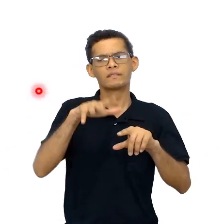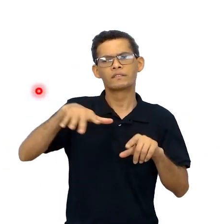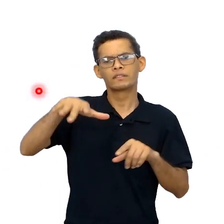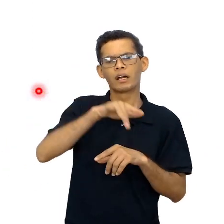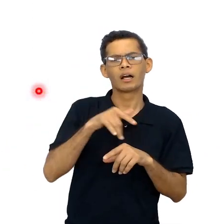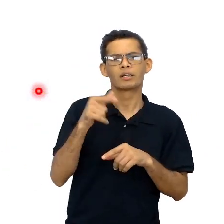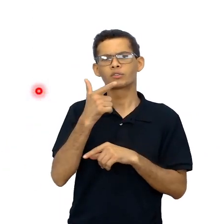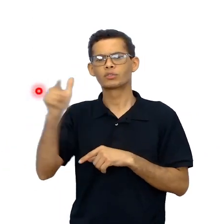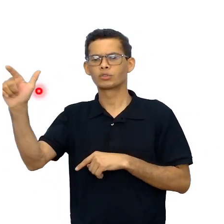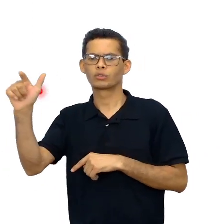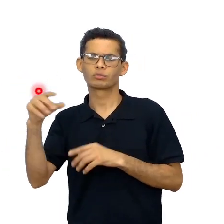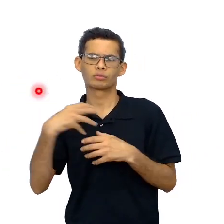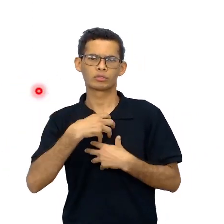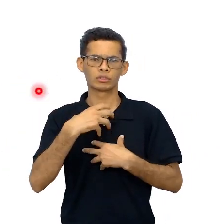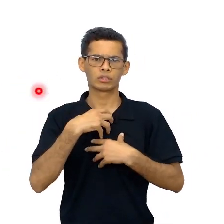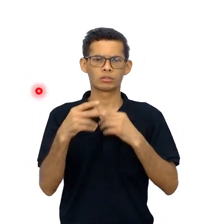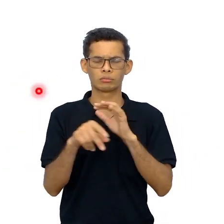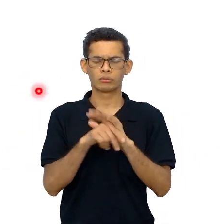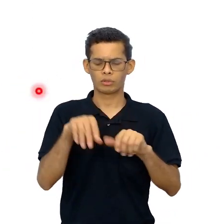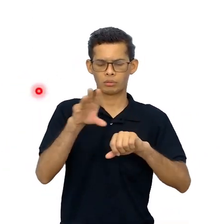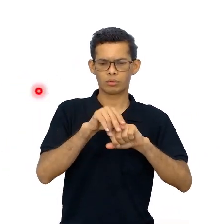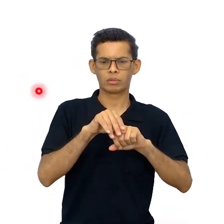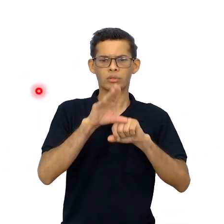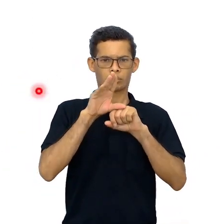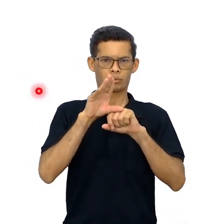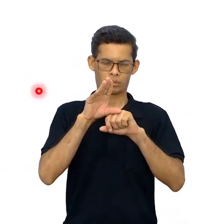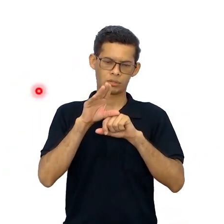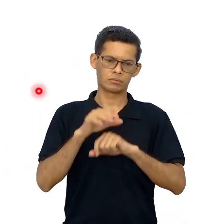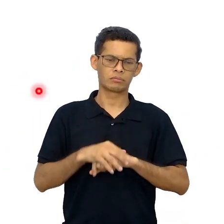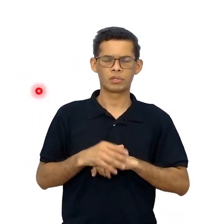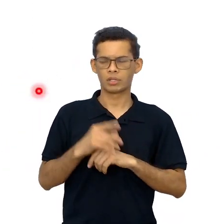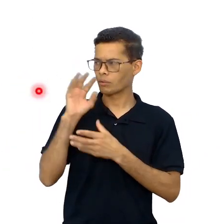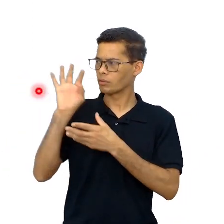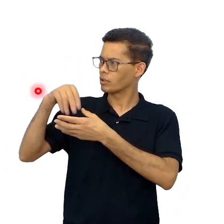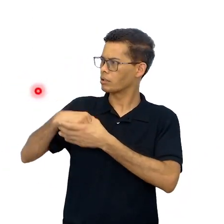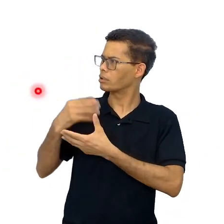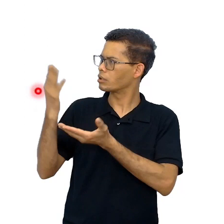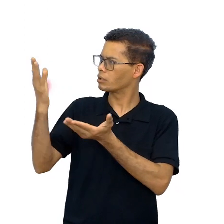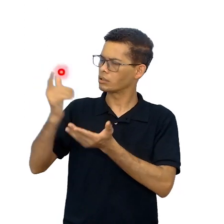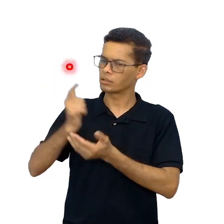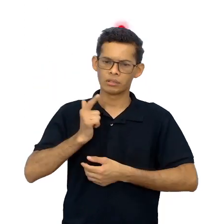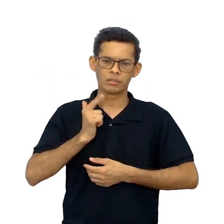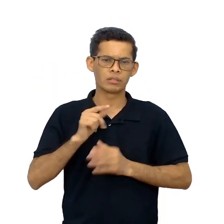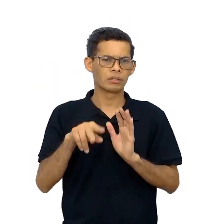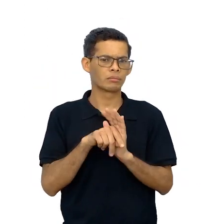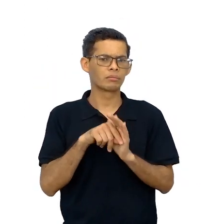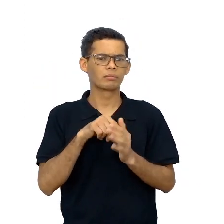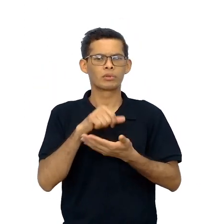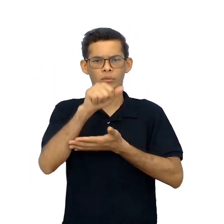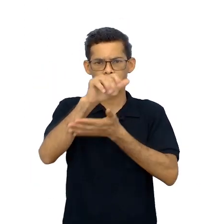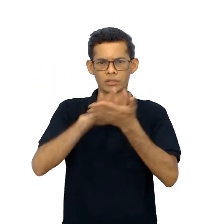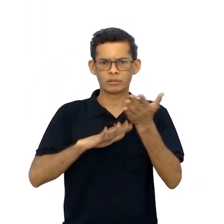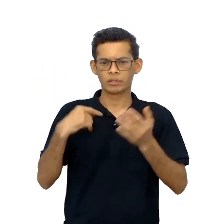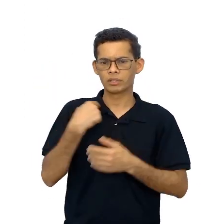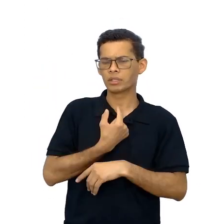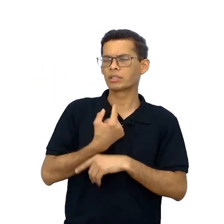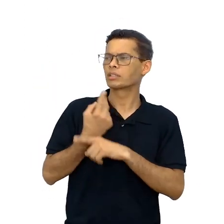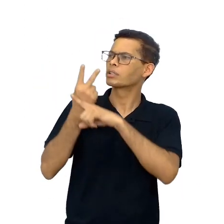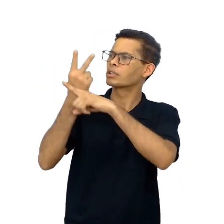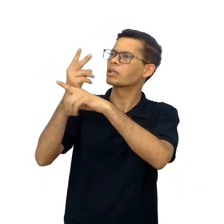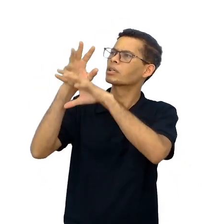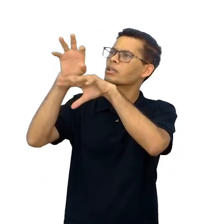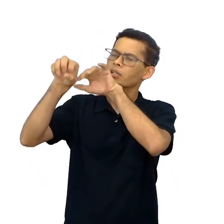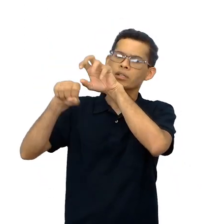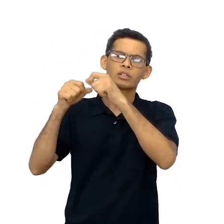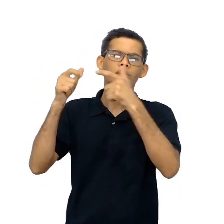ou a outros contextos. Então, aqui a gente tem uma atividade que nós fomos buscar lá na